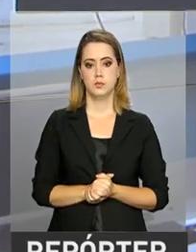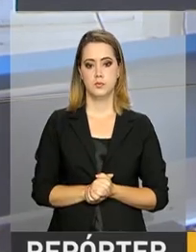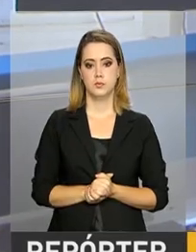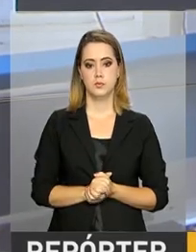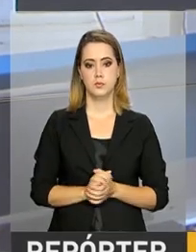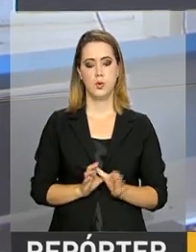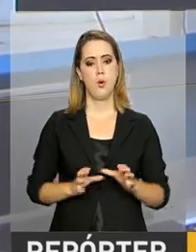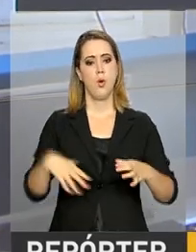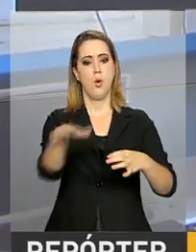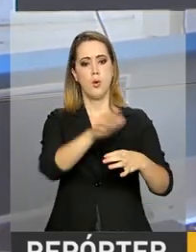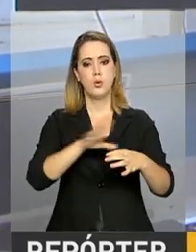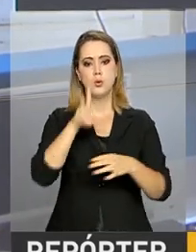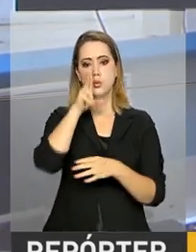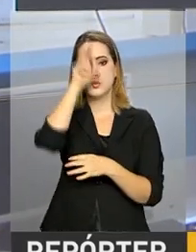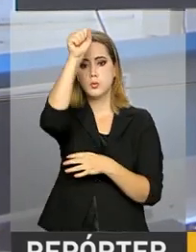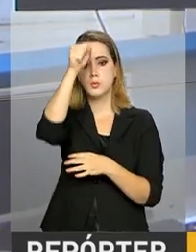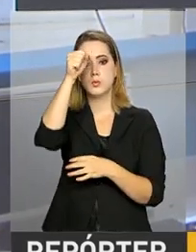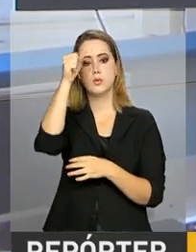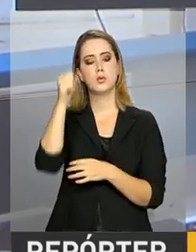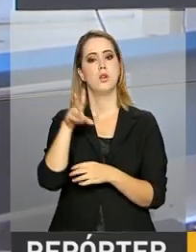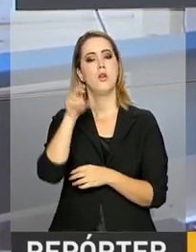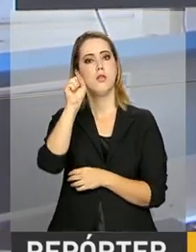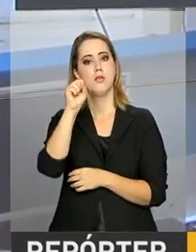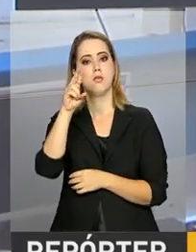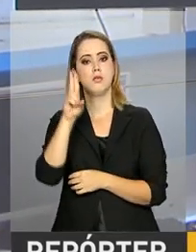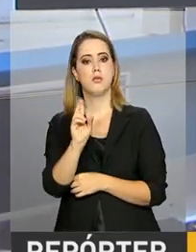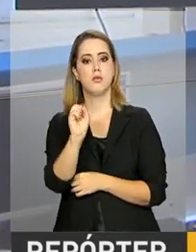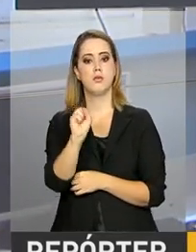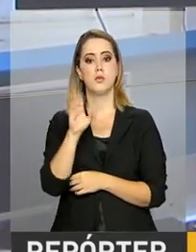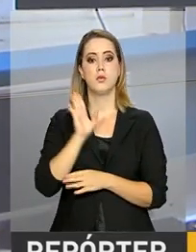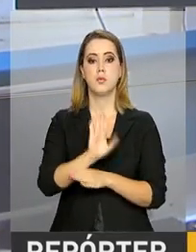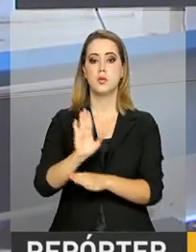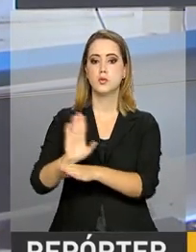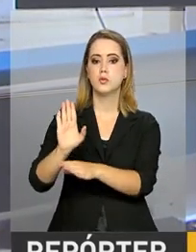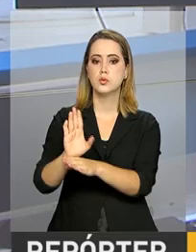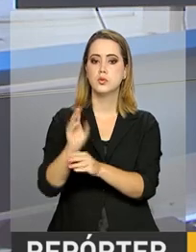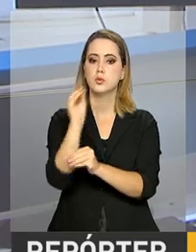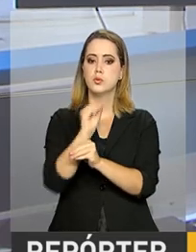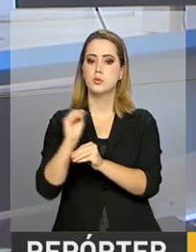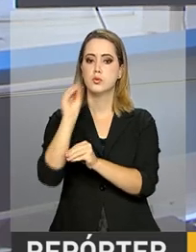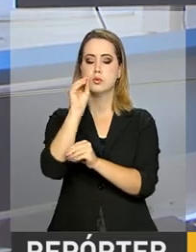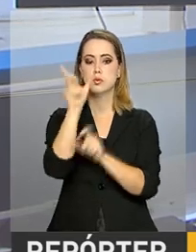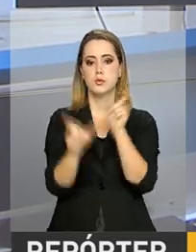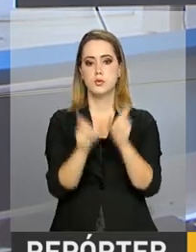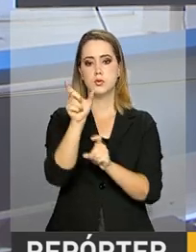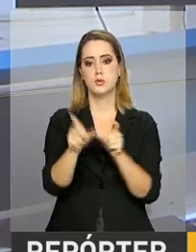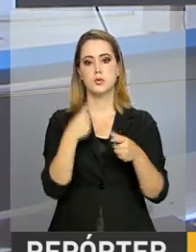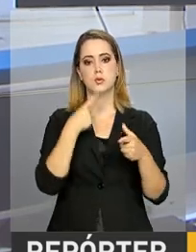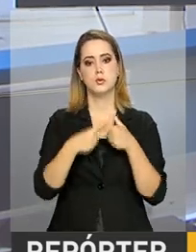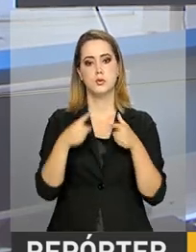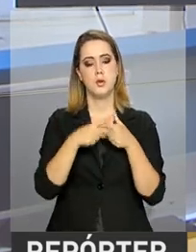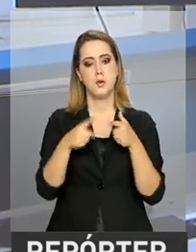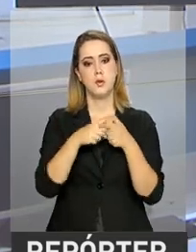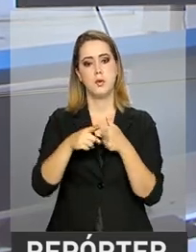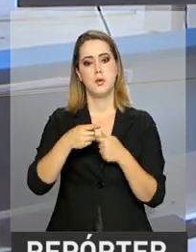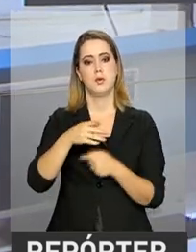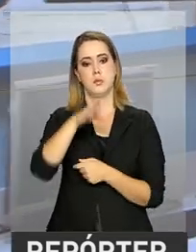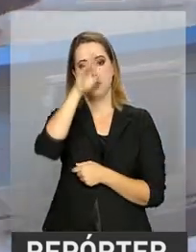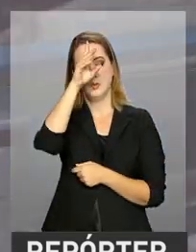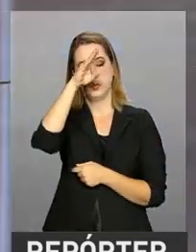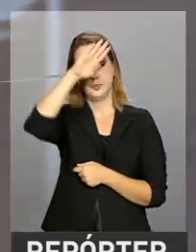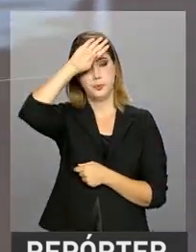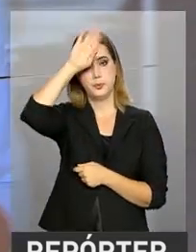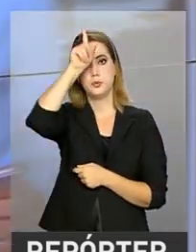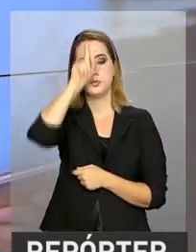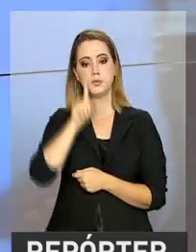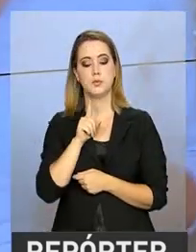Uma equipe da Força Nacional do SUS está em Minas Gerais para auxiliar no atendimento aos pacientes com suspeita de febre amarela. Nós vamos